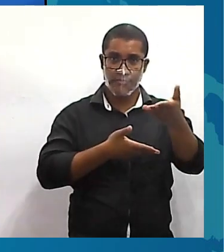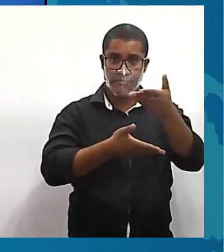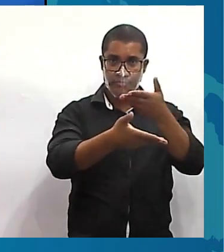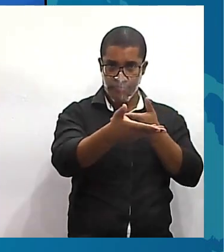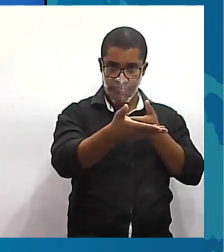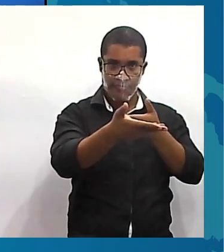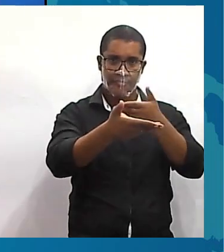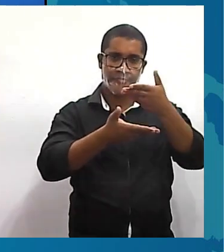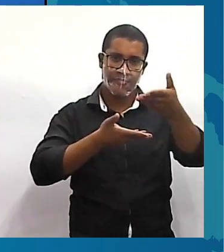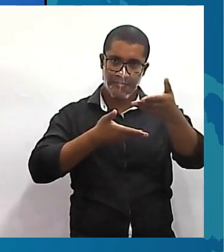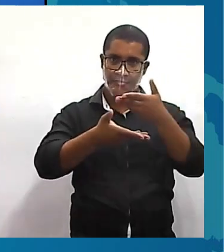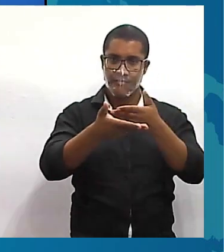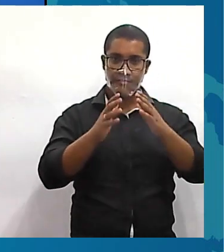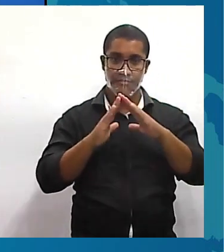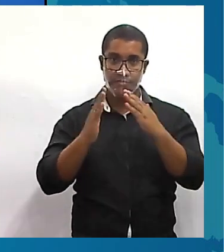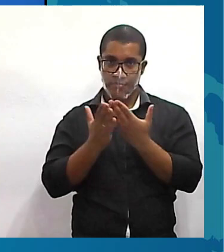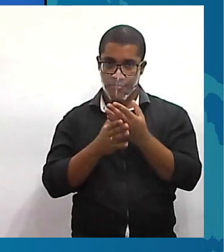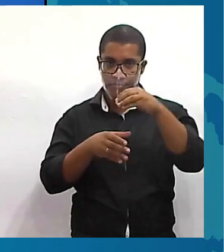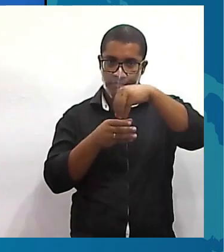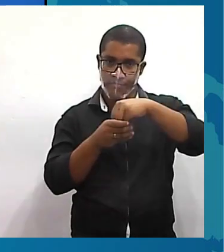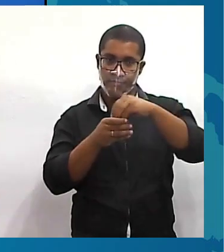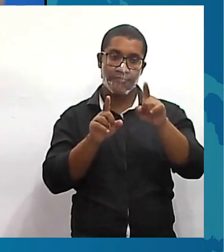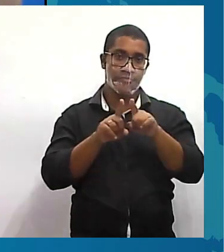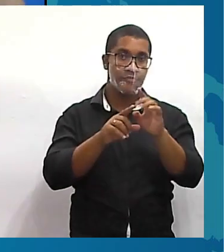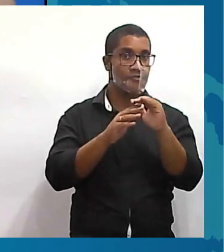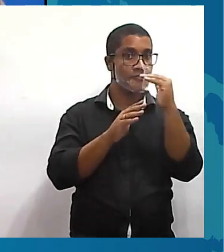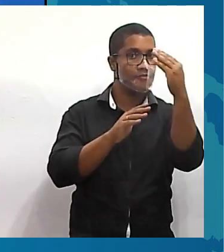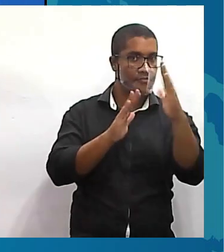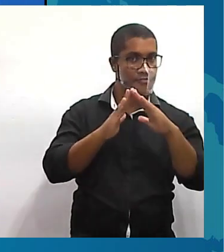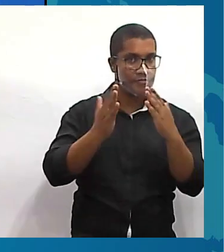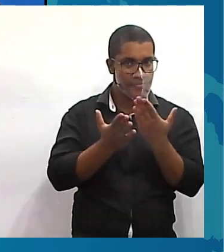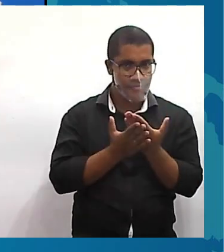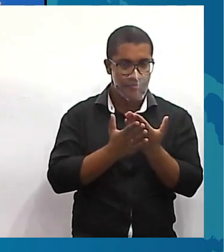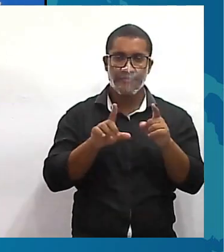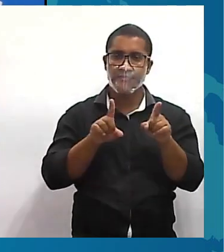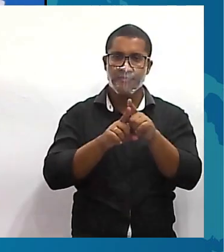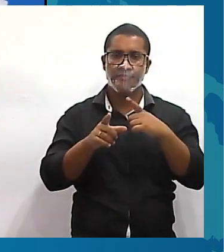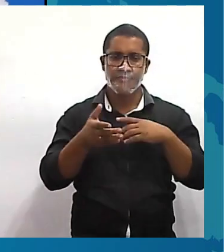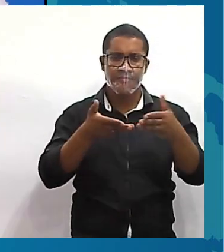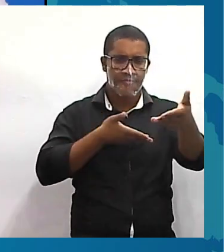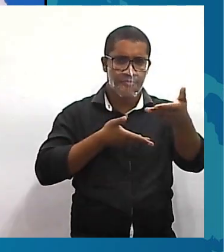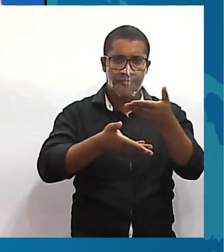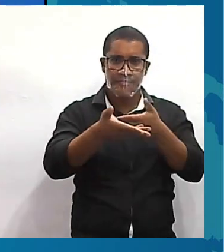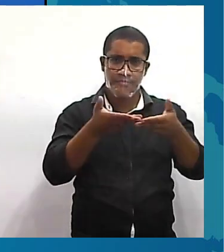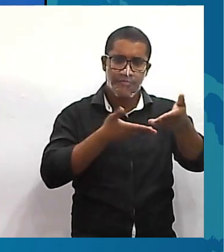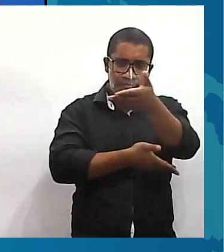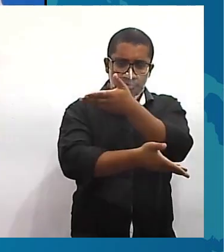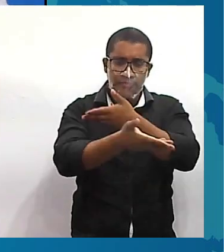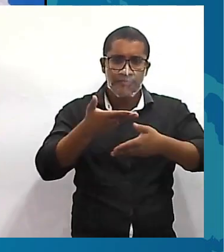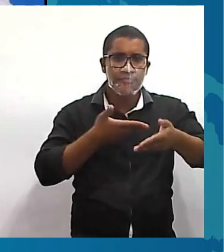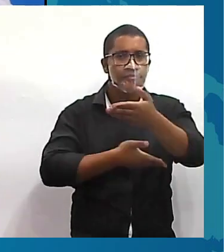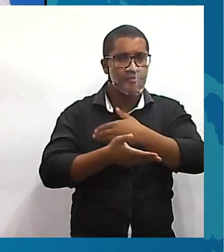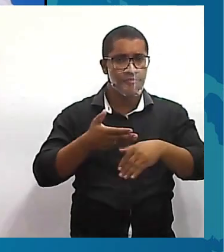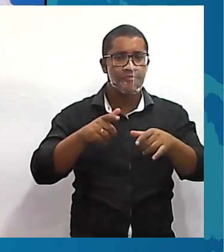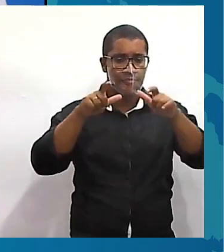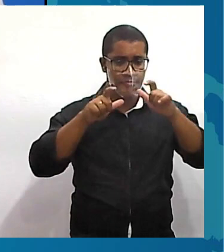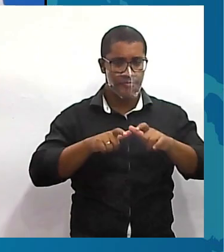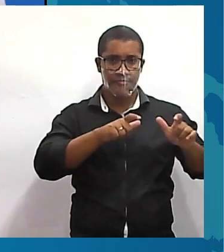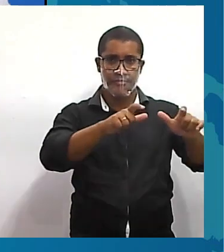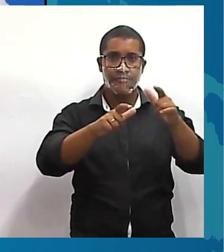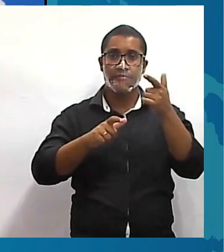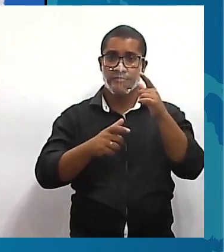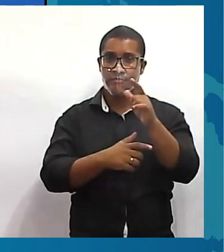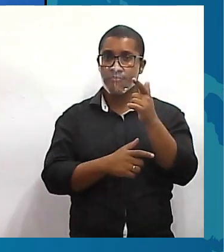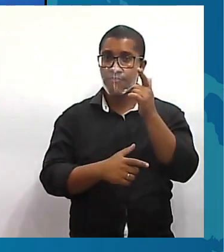comunidade escolar, interna e externa, e a gente percebe que essas relações elas são fortalecidas a partir desses espaços, como a gente